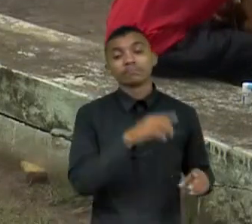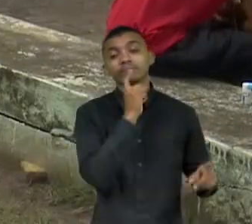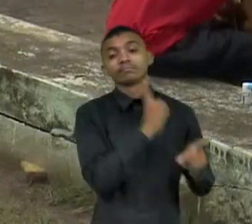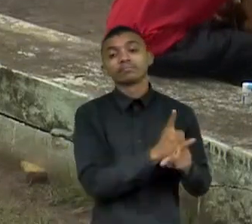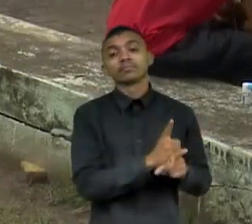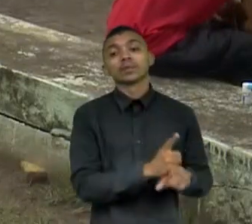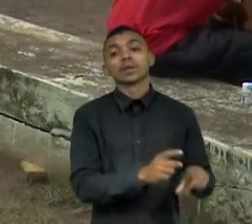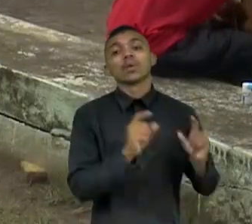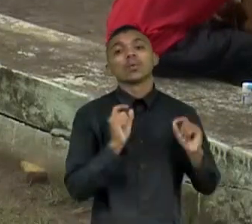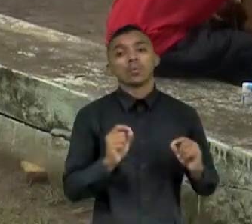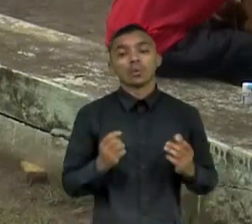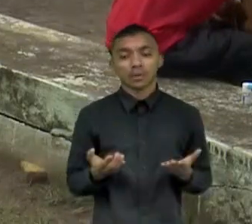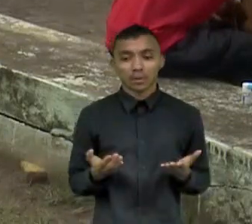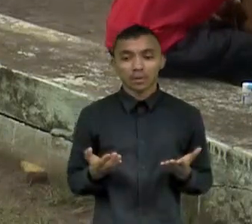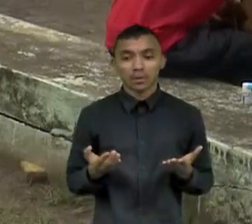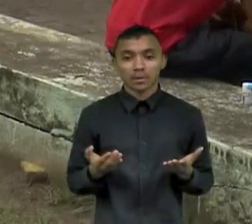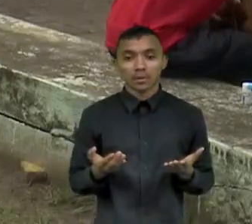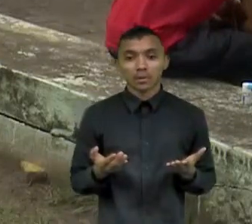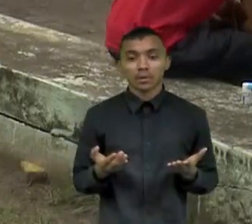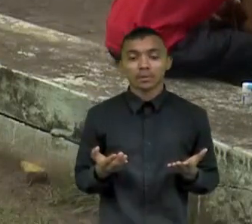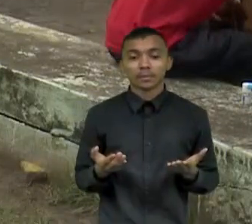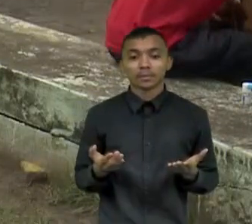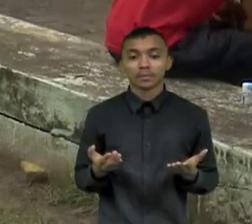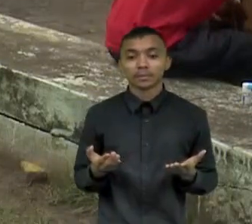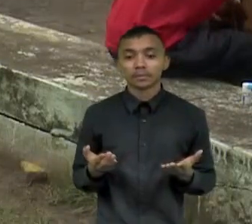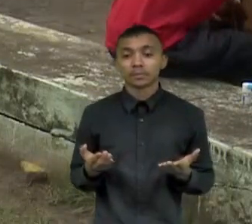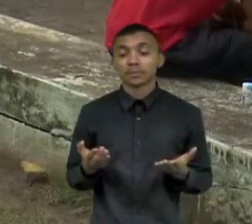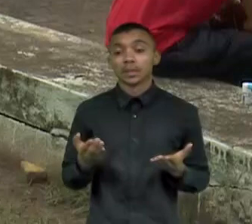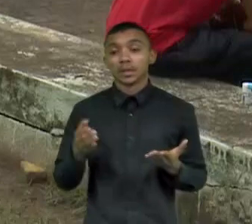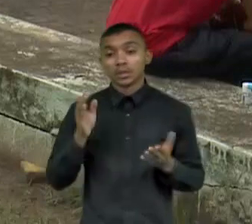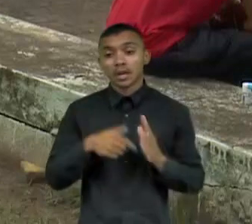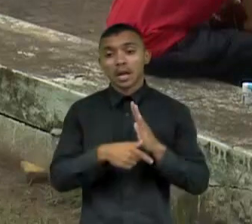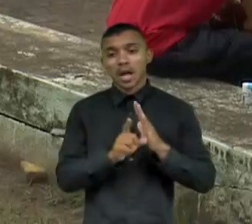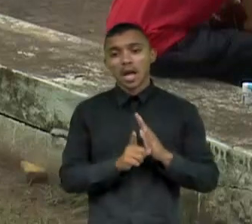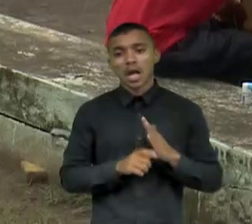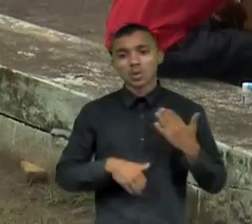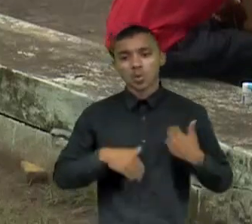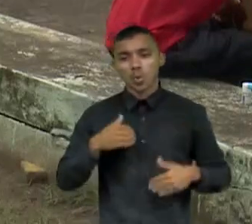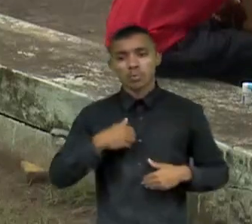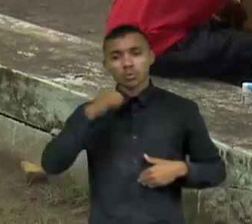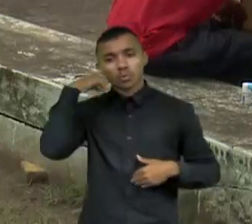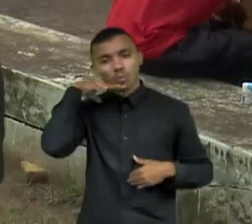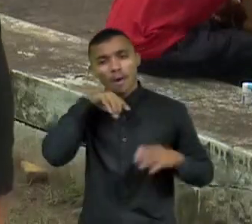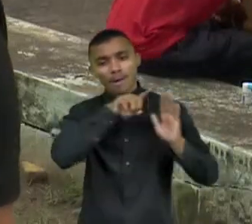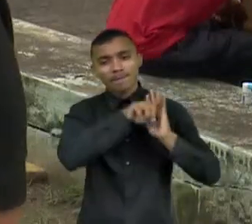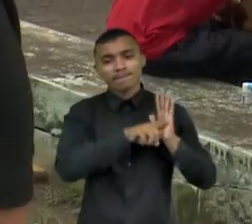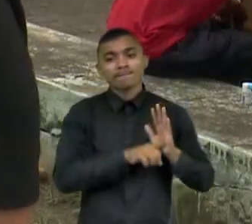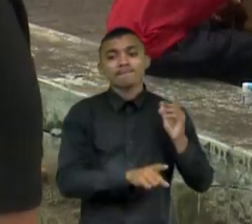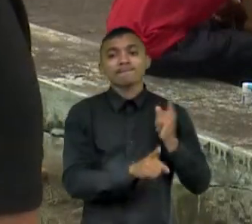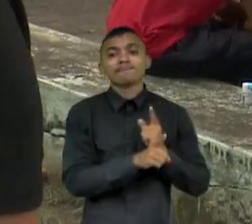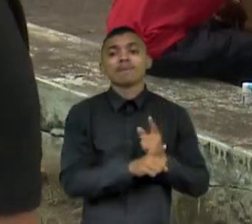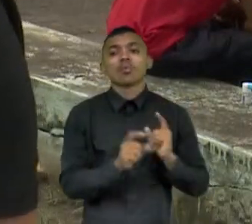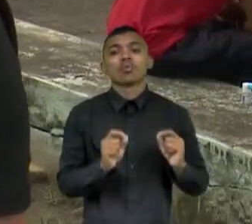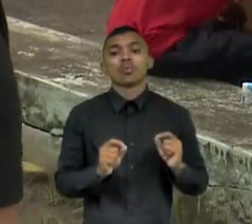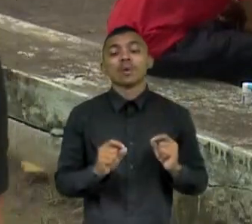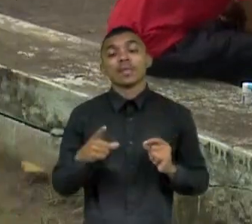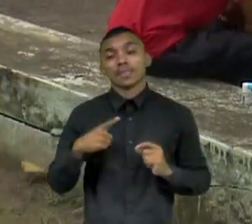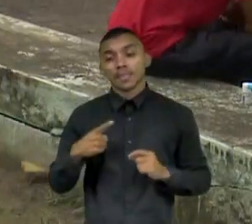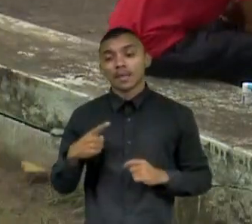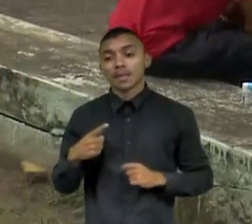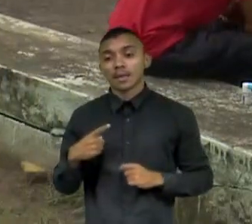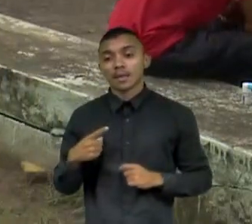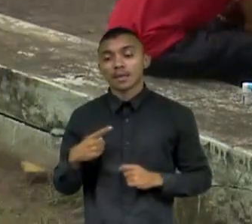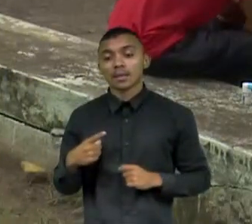chegamos a alguns especialistas. E foi feito o teste do suor e foi detectado que ele tinha